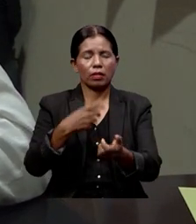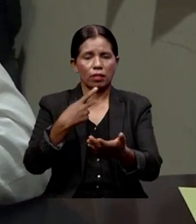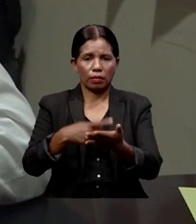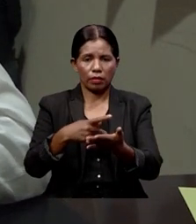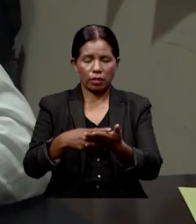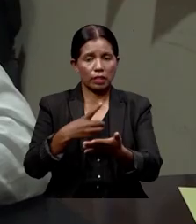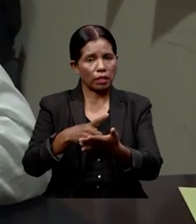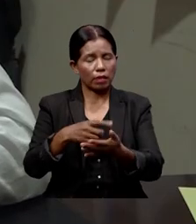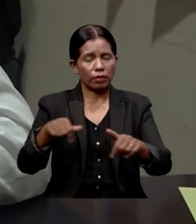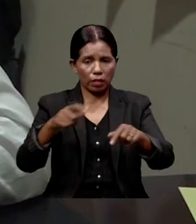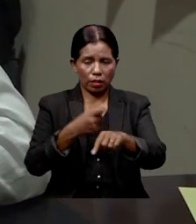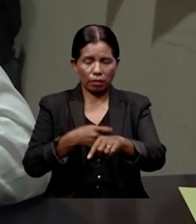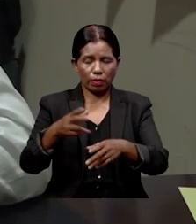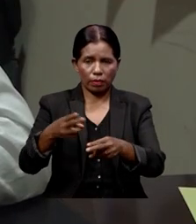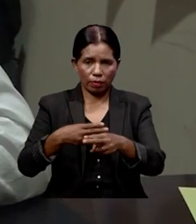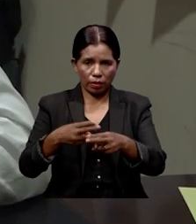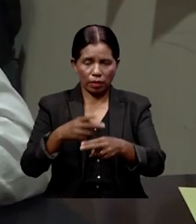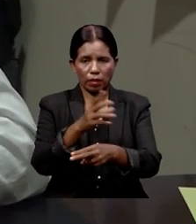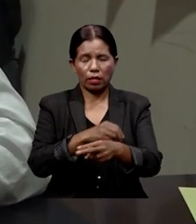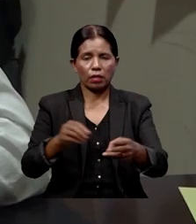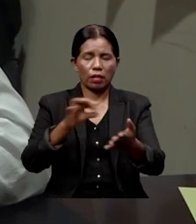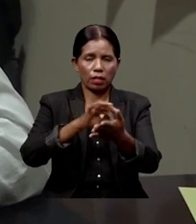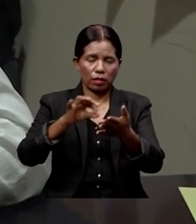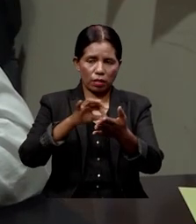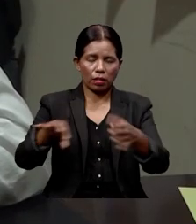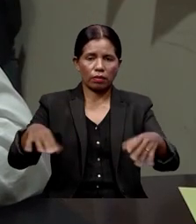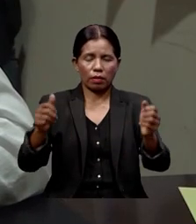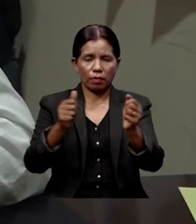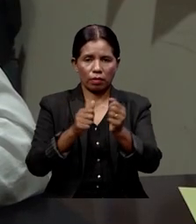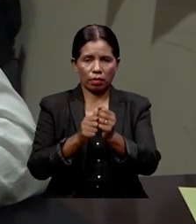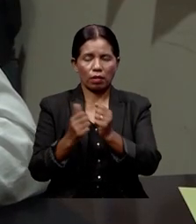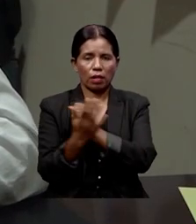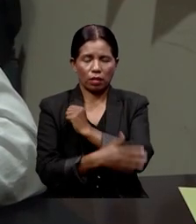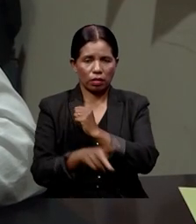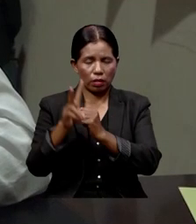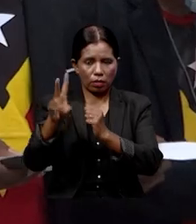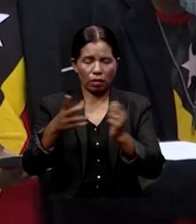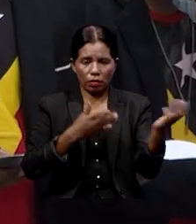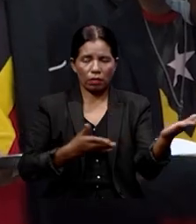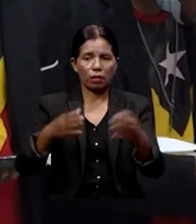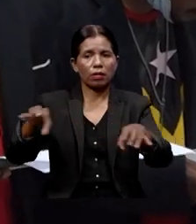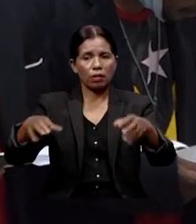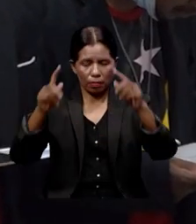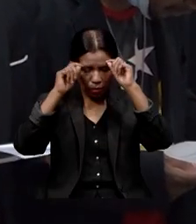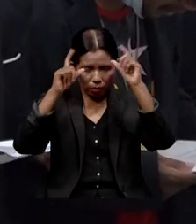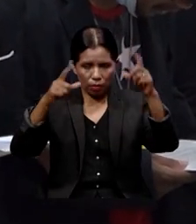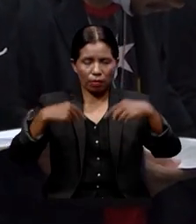tempo barak. No ne e tempo barak ne laran se assina no entendimento entre a rei rua ou de arruca trabalhador